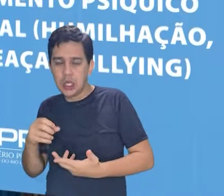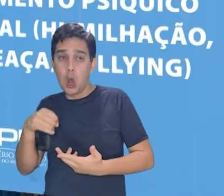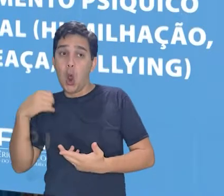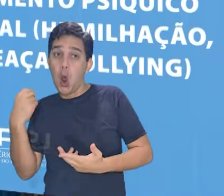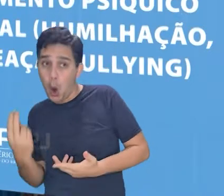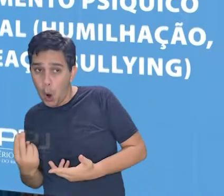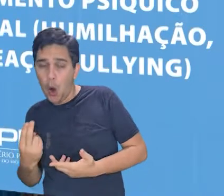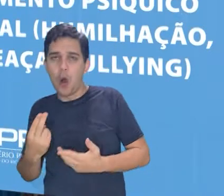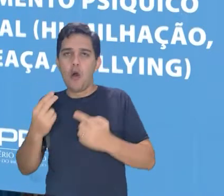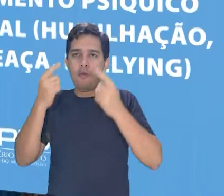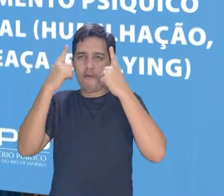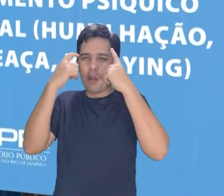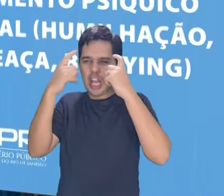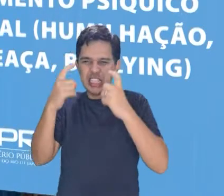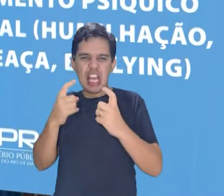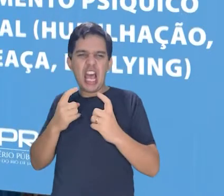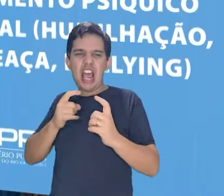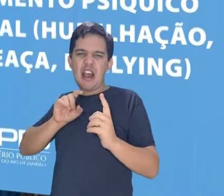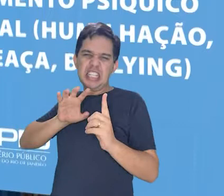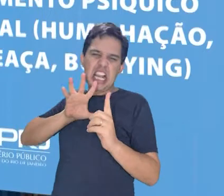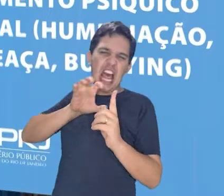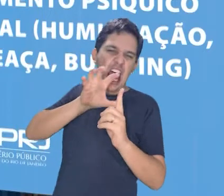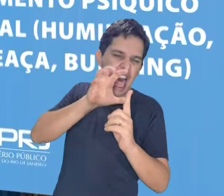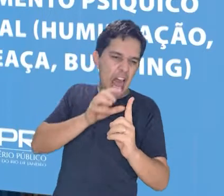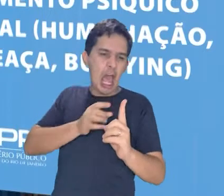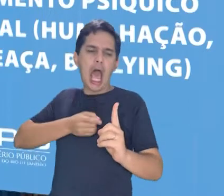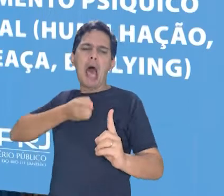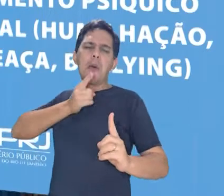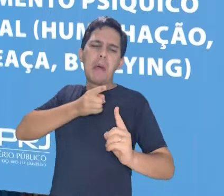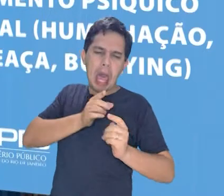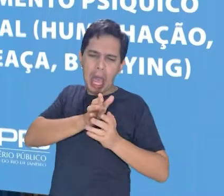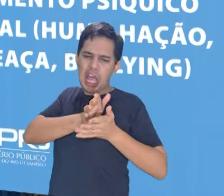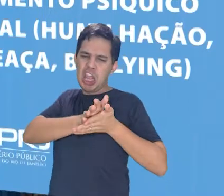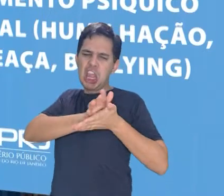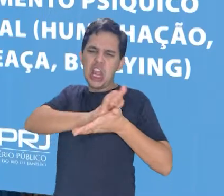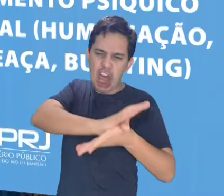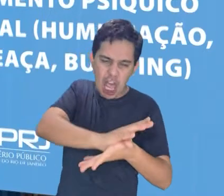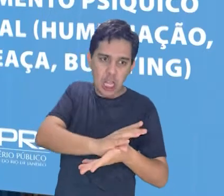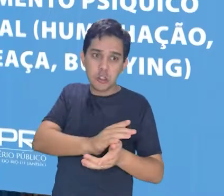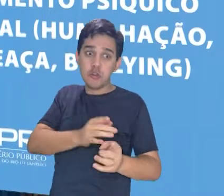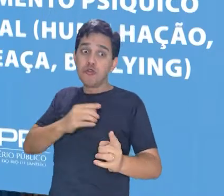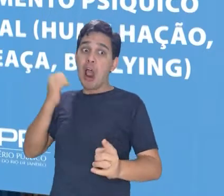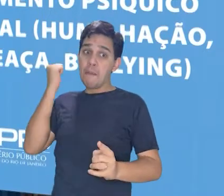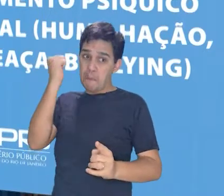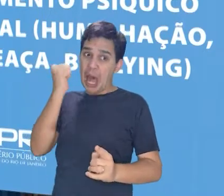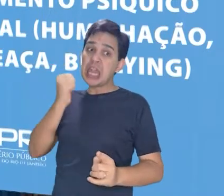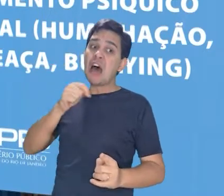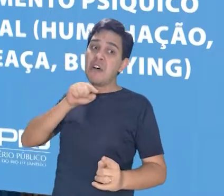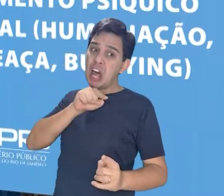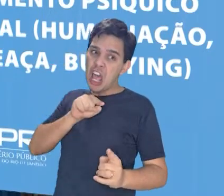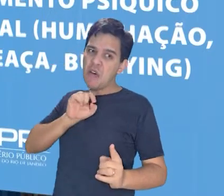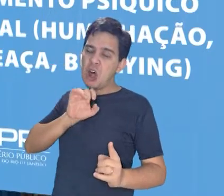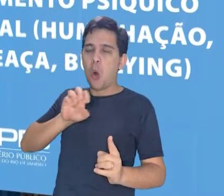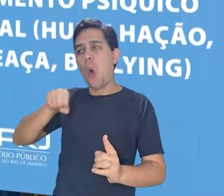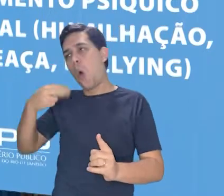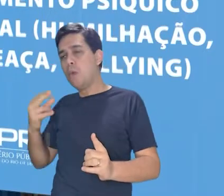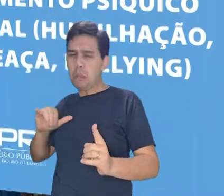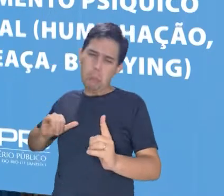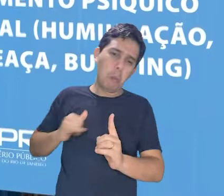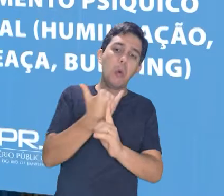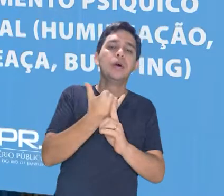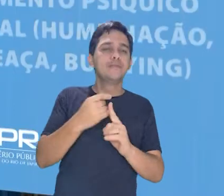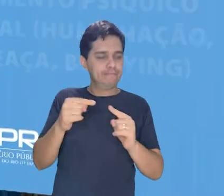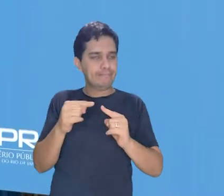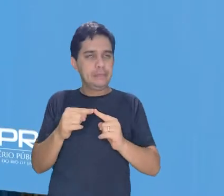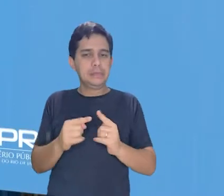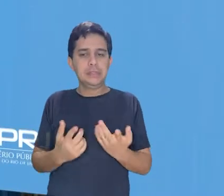o desenvolvimento psíquico e emocional da criança, uma humilhação, uma ofensa, uma ameaça. O bullying estaria nessa categoria.